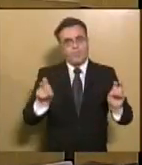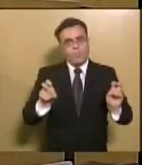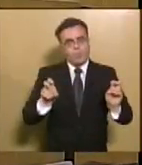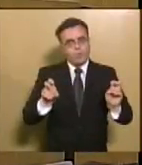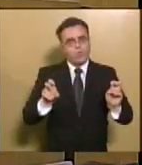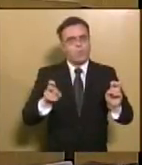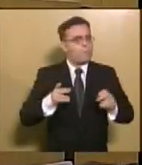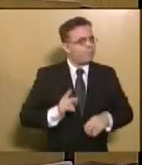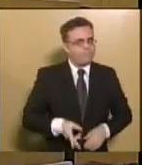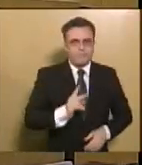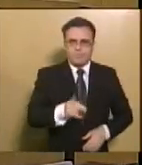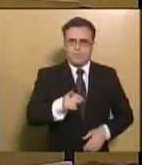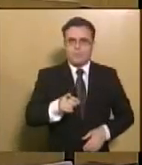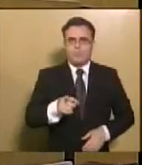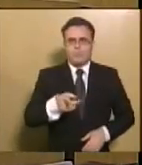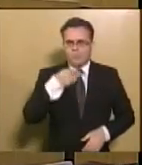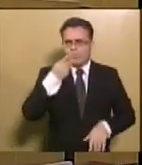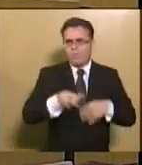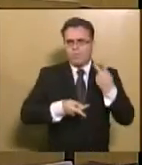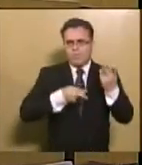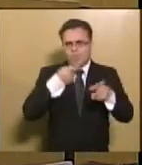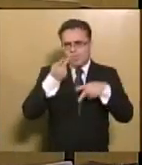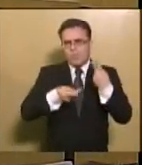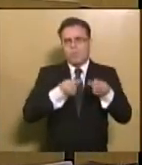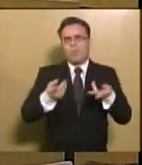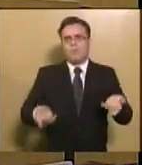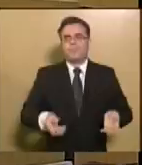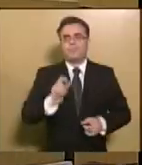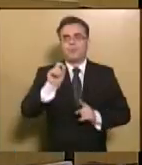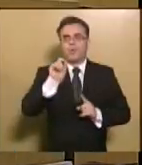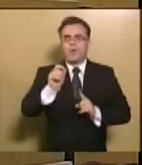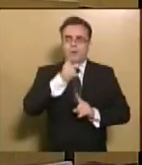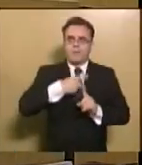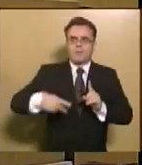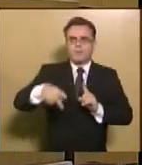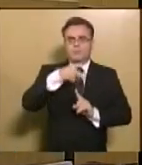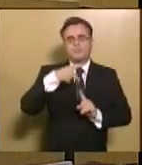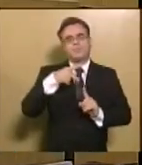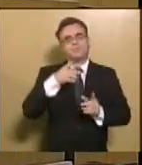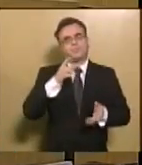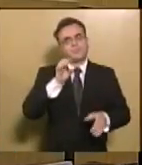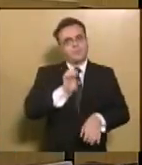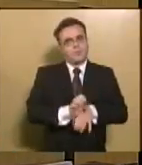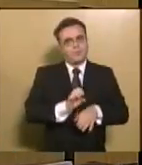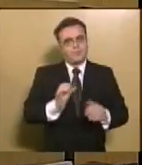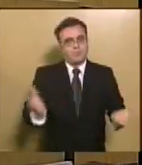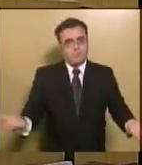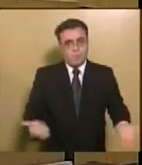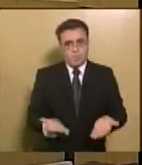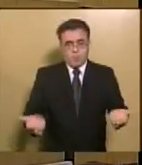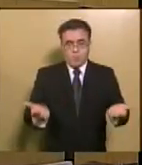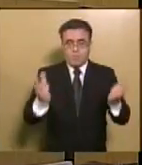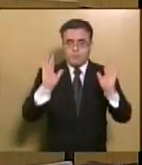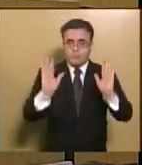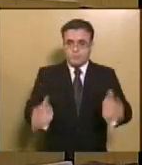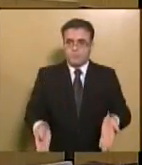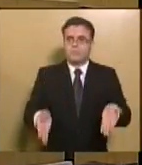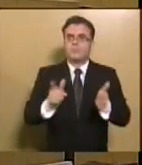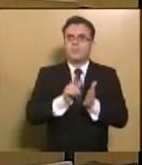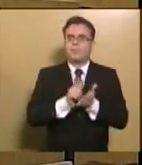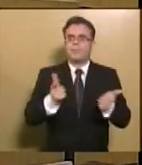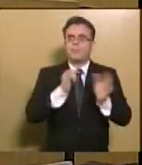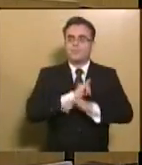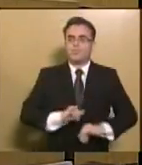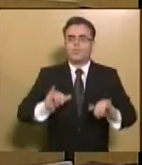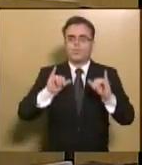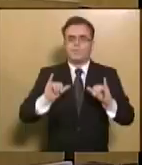que é palpitante é a questão da Previdência Estadual. Nós estamos vendo aí, principalmente hoje a imprensa já noticiou que pode chegar a